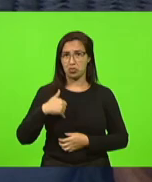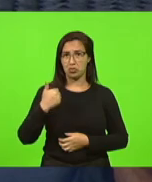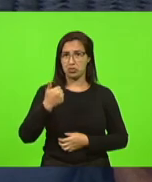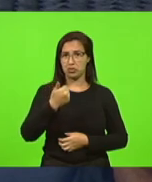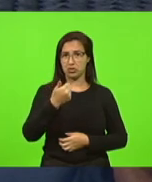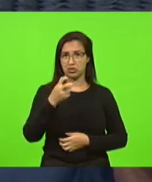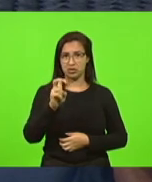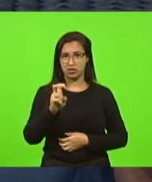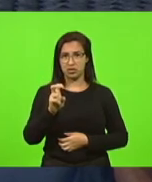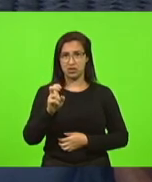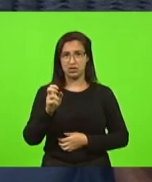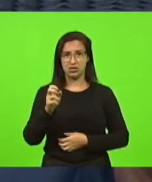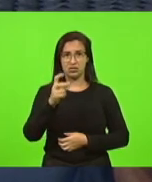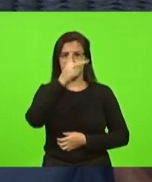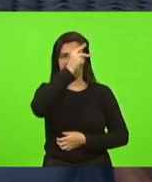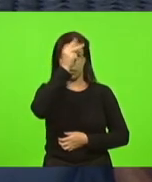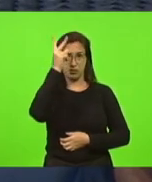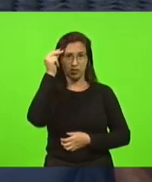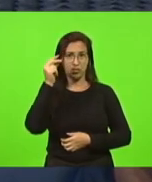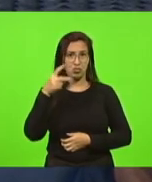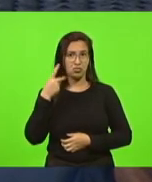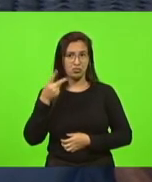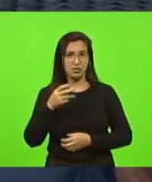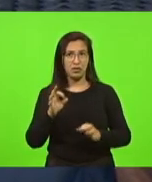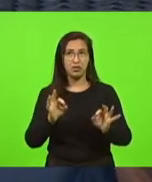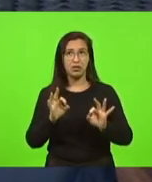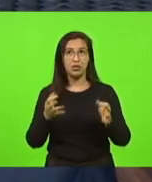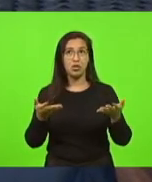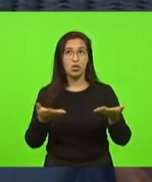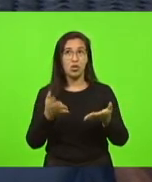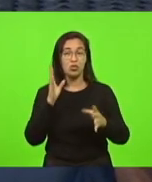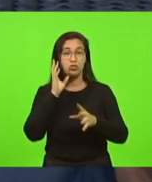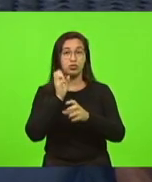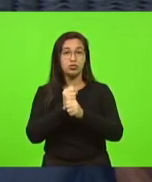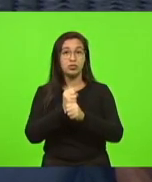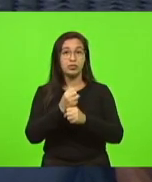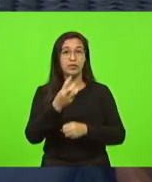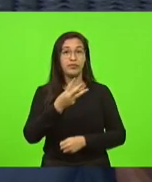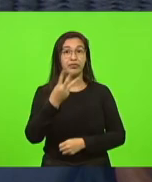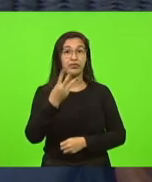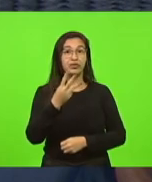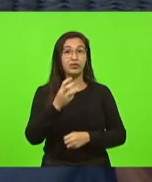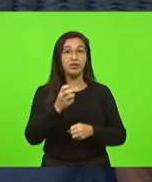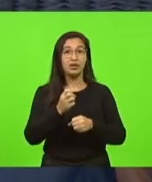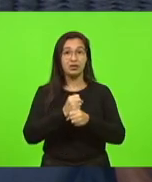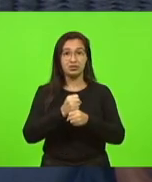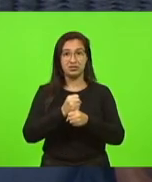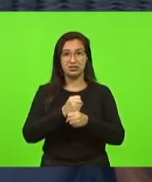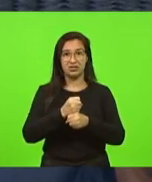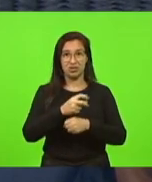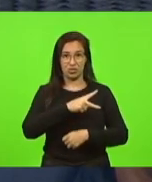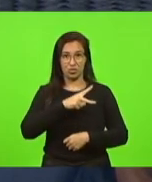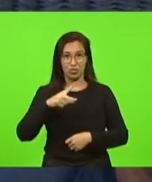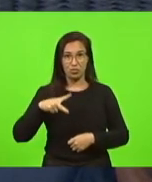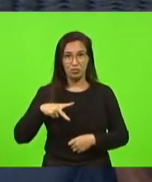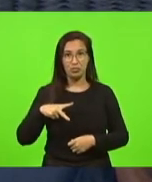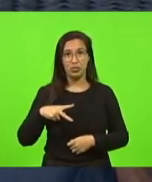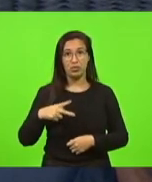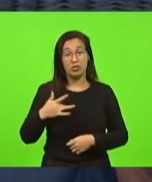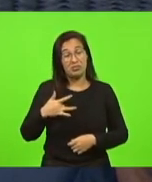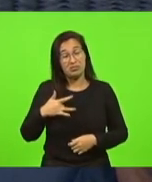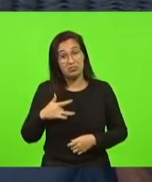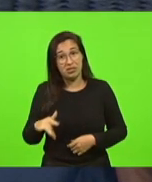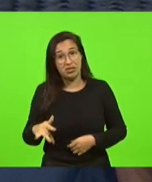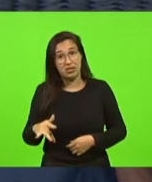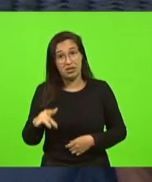fui prefeito, tenho hoje, agora, completando 3 anos de vida pública, e com pesar digo que muito pouco